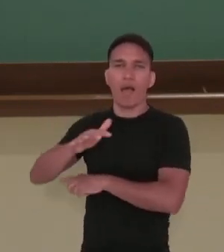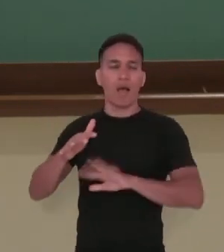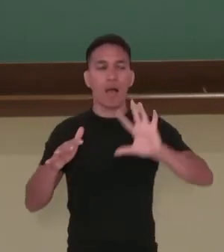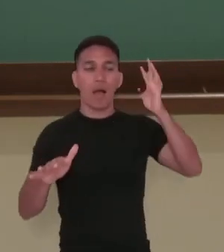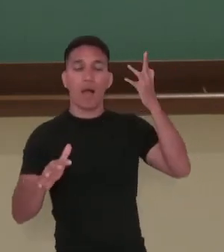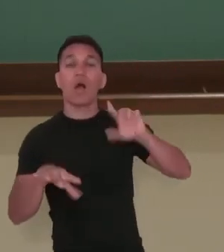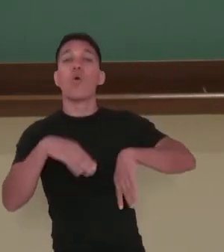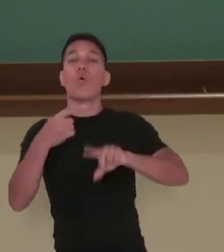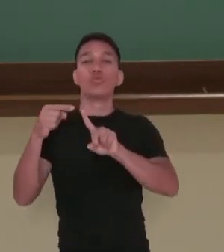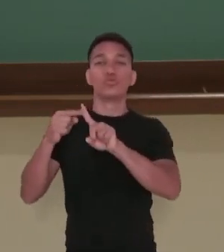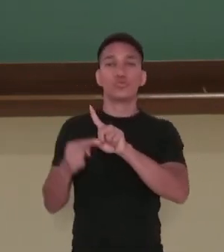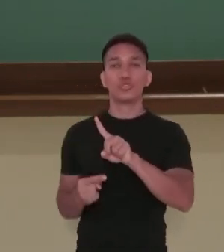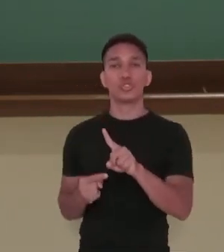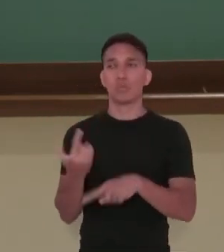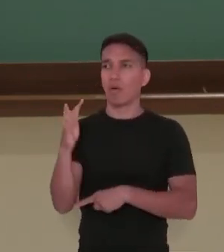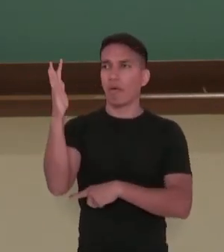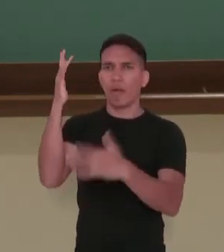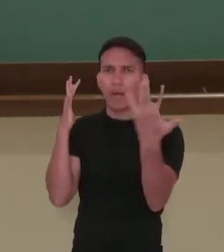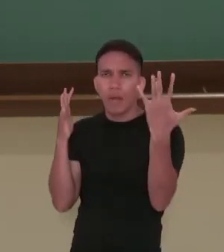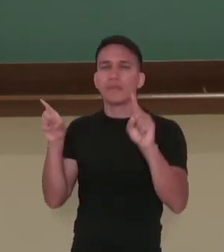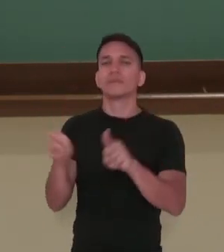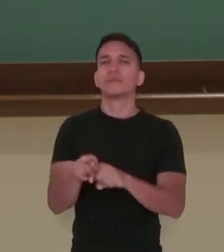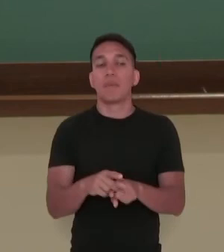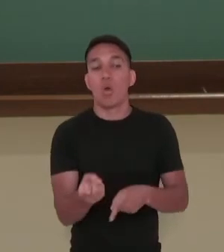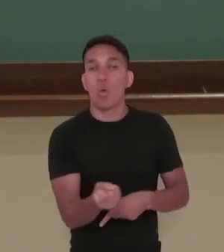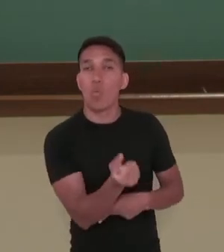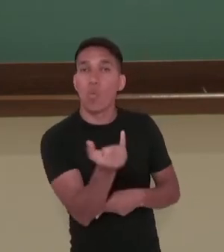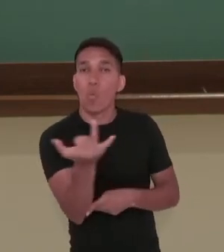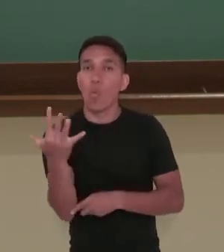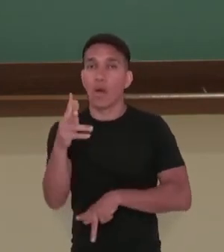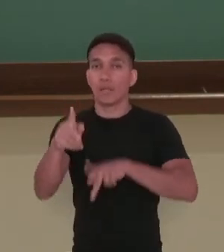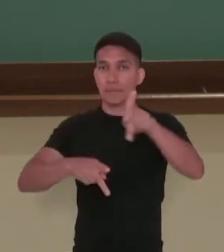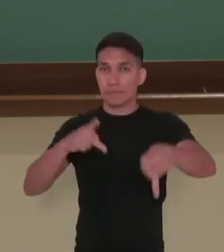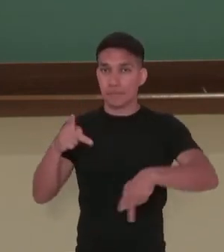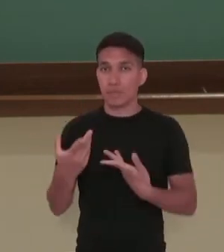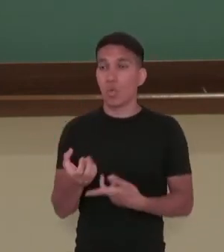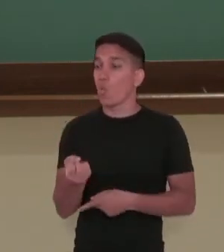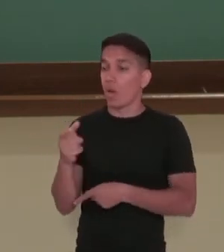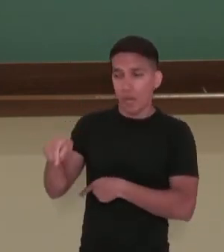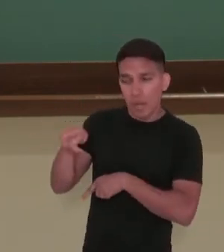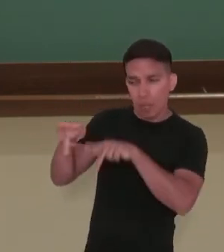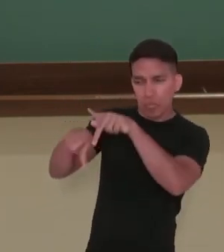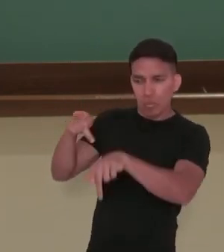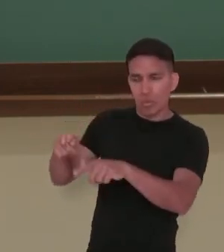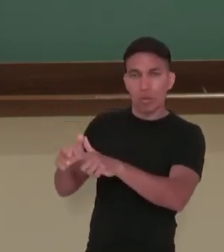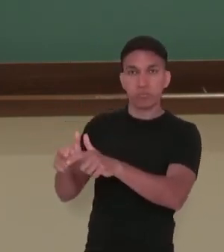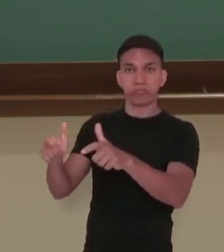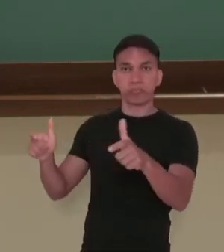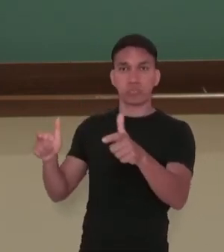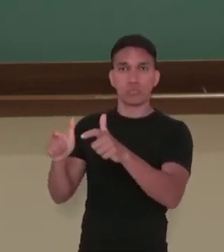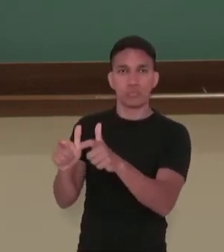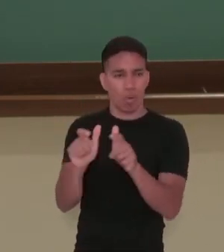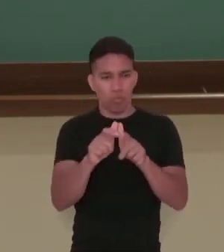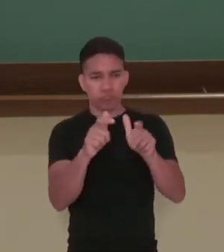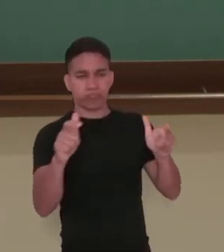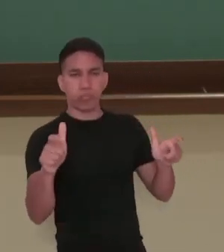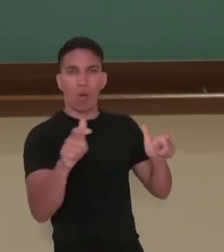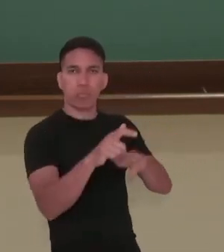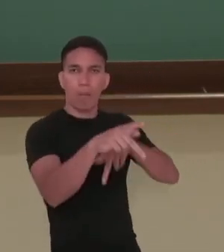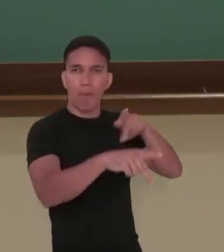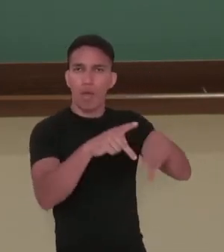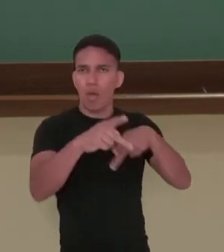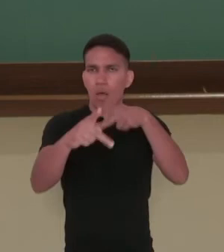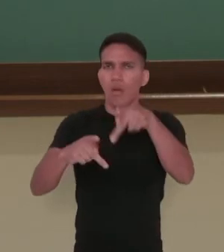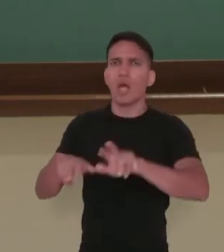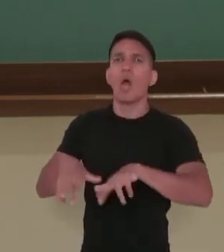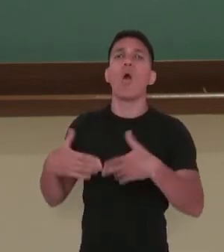de vegetação, a quantidade populacional, se aquelas populações elas estão assim, elas são mais, como é que eu vou